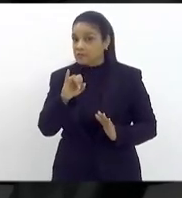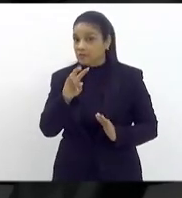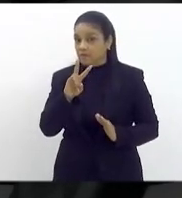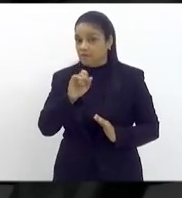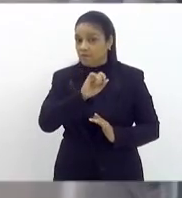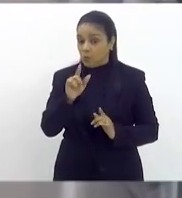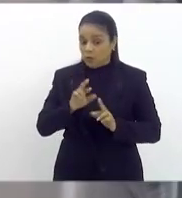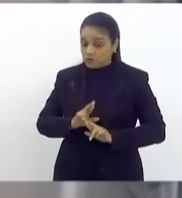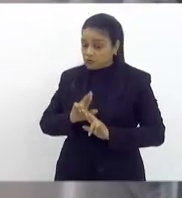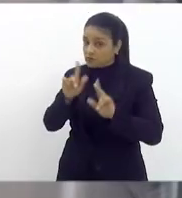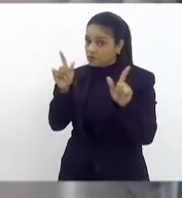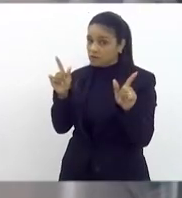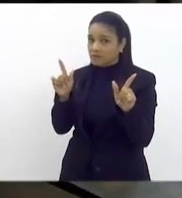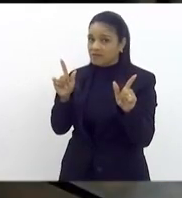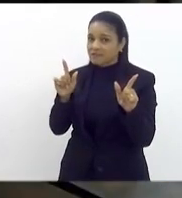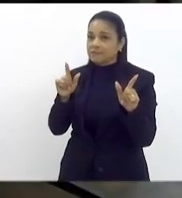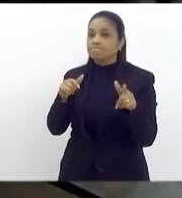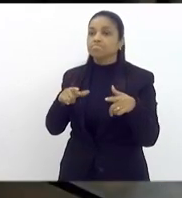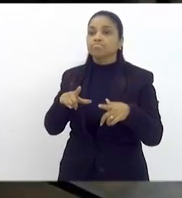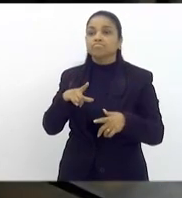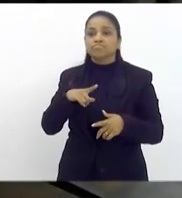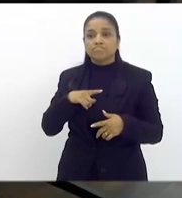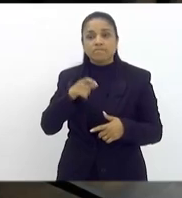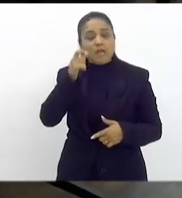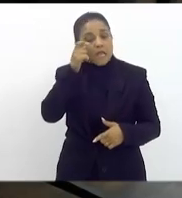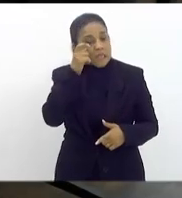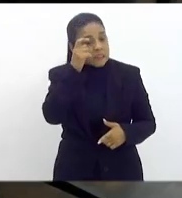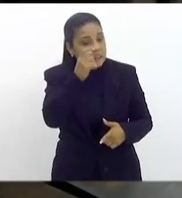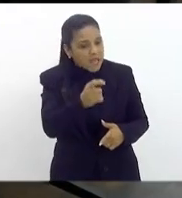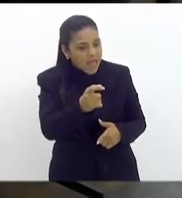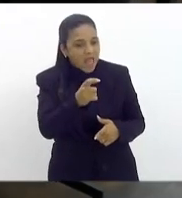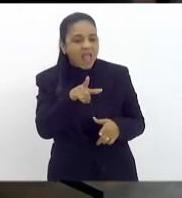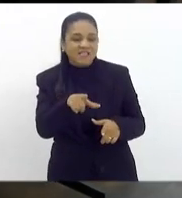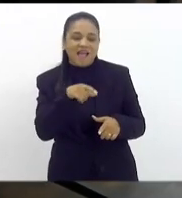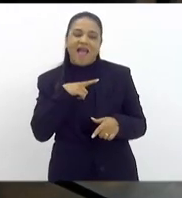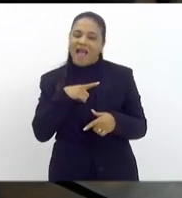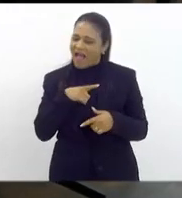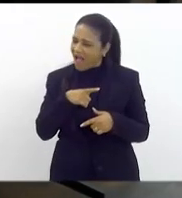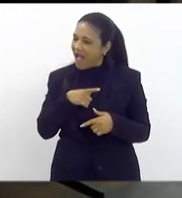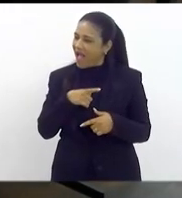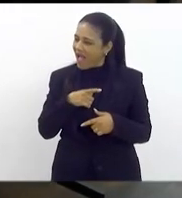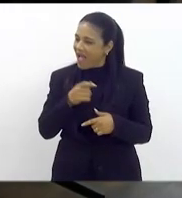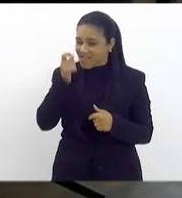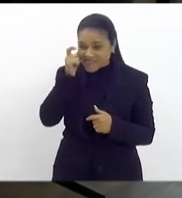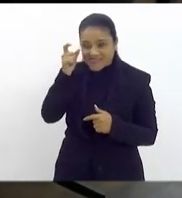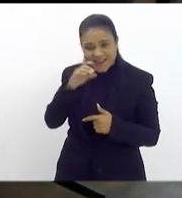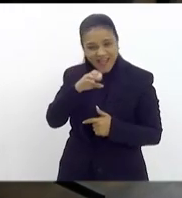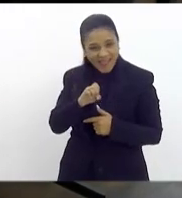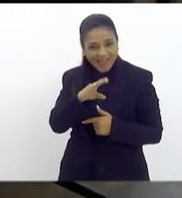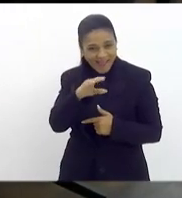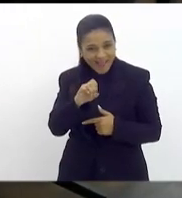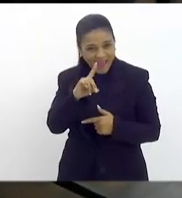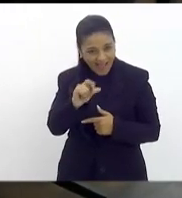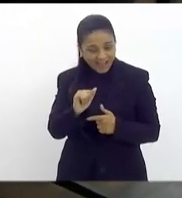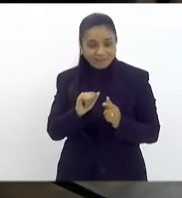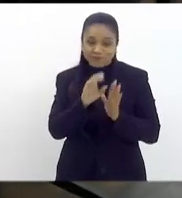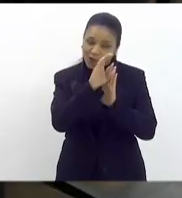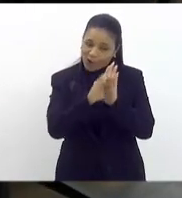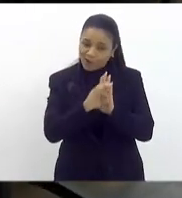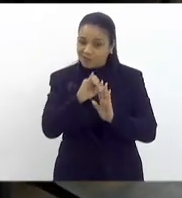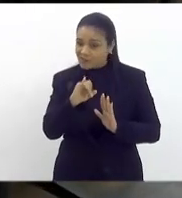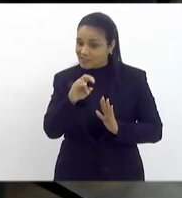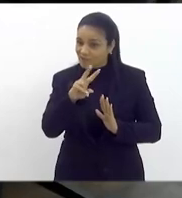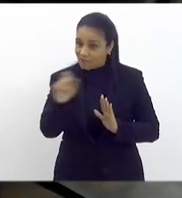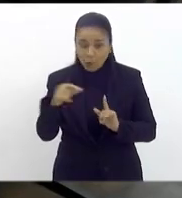O que então é necessário para então se considerar... Ah, então é interessante. É quando interessa a ECAD, usa o Código Civil. Quando interessa, usa a norma.